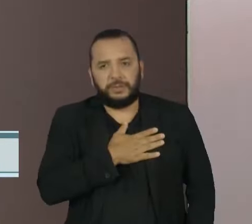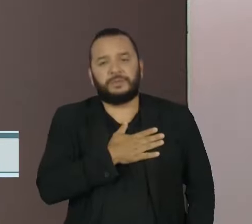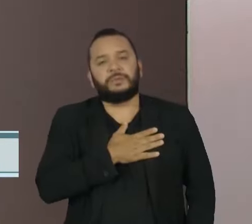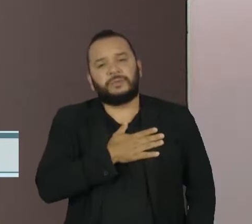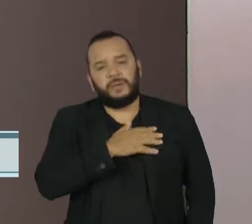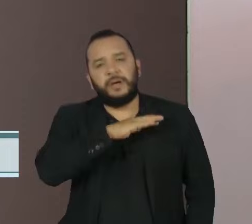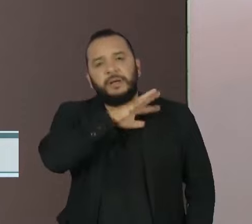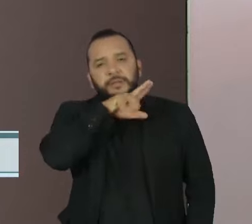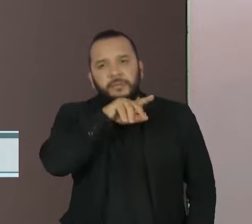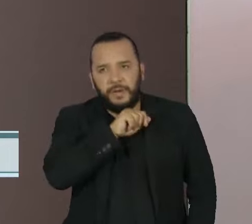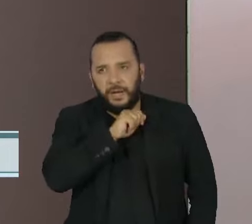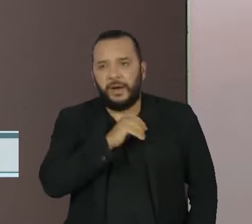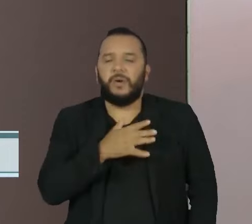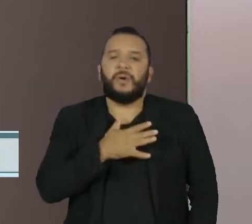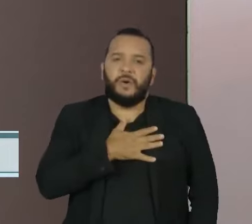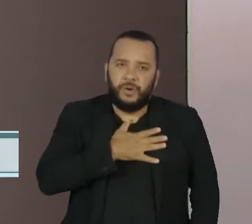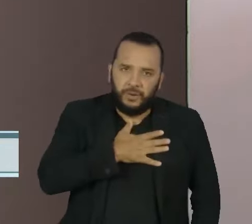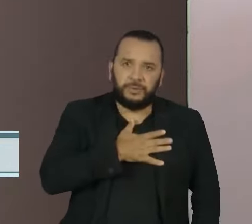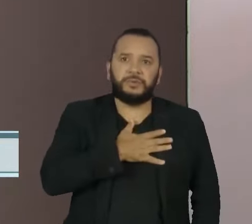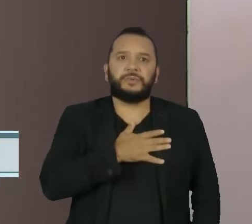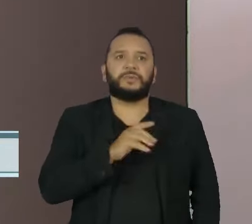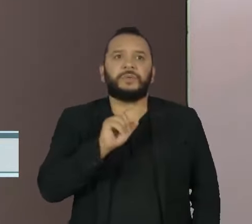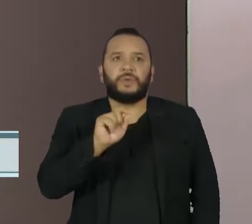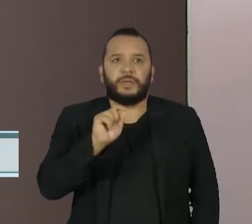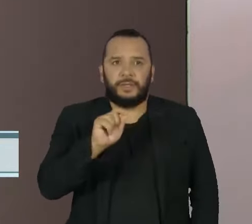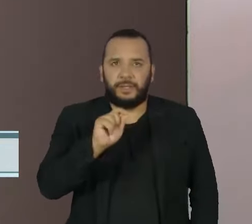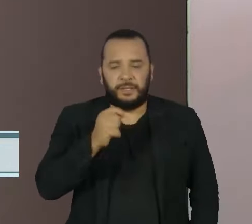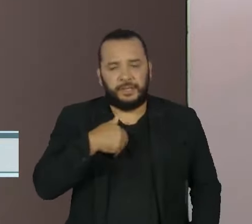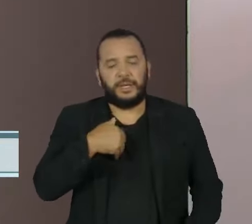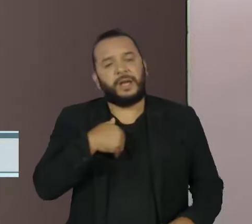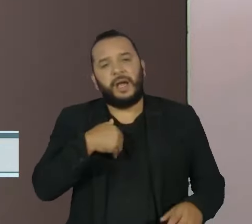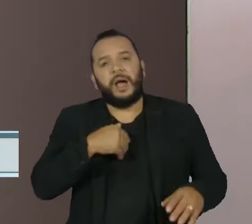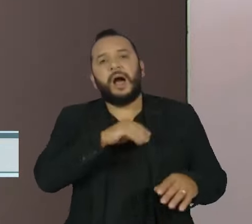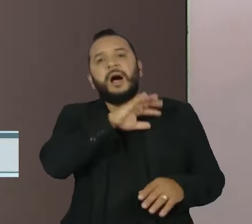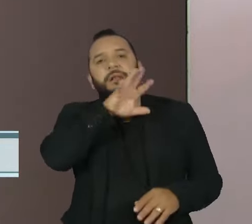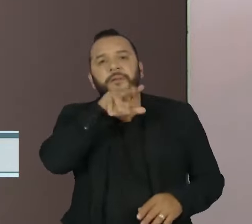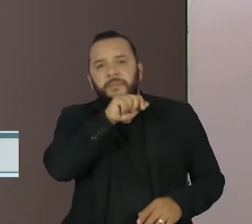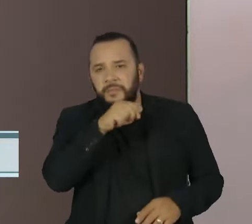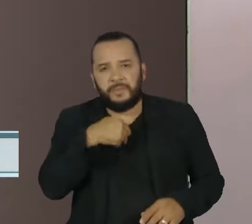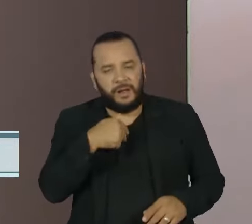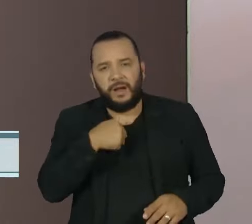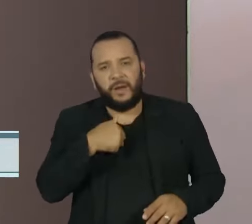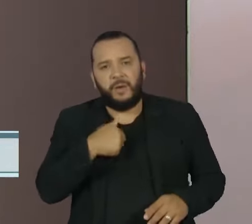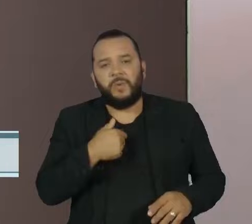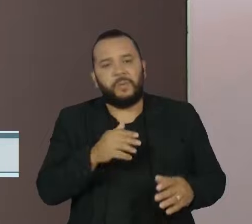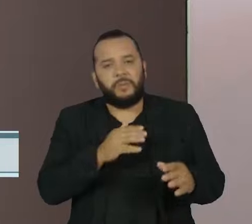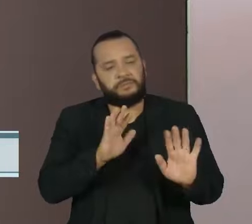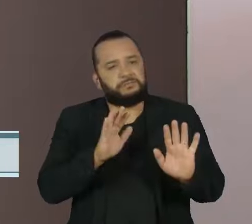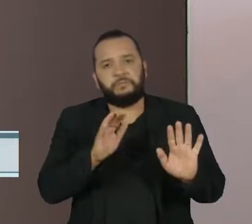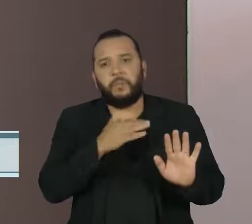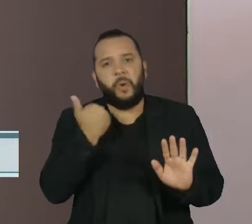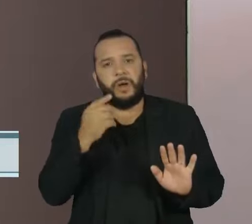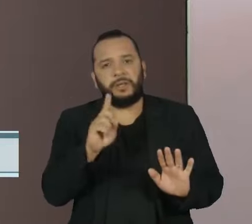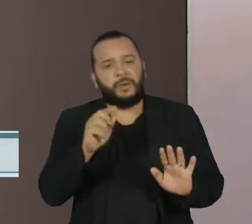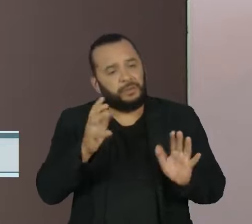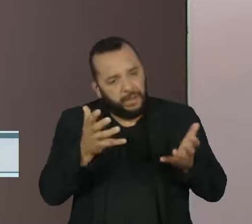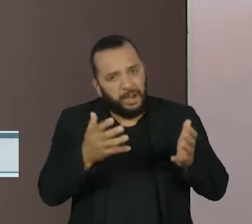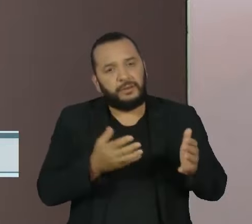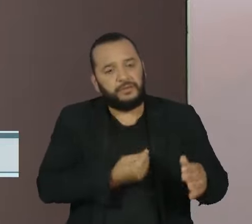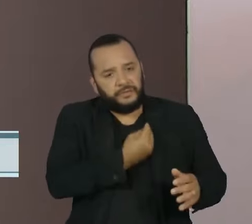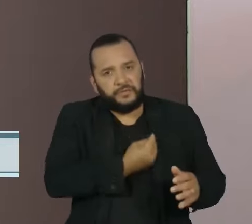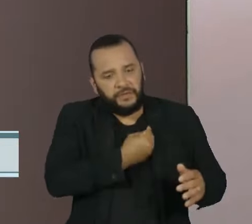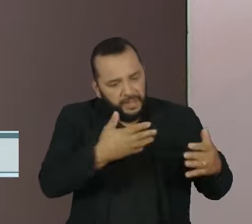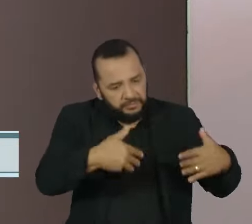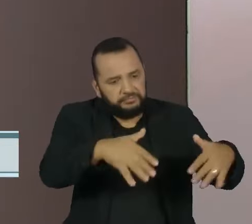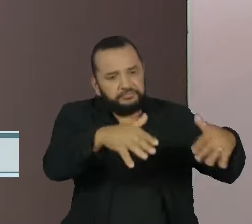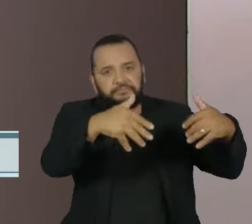que toca muito no meu coração eu quero eh que os animais não sejam explorados eu quero que eles possam viver livres do jeito que eles tem que